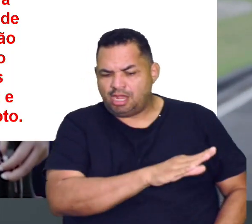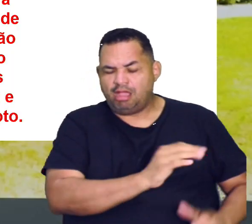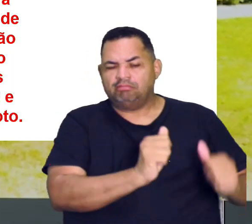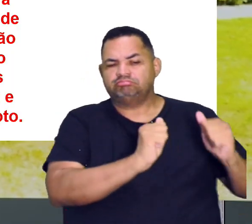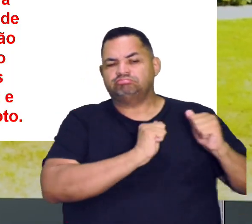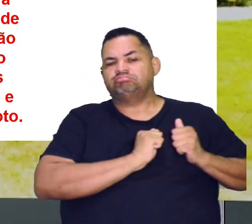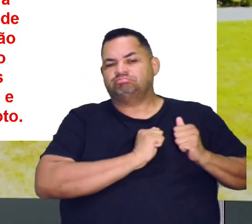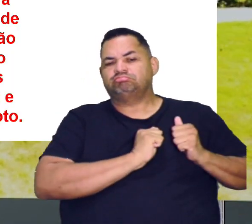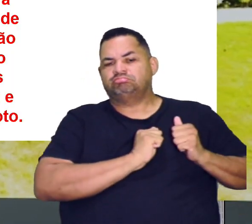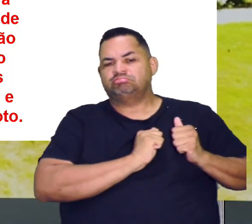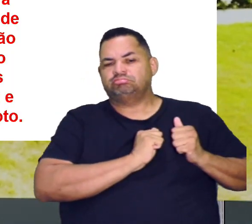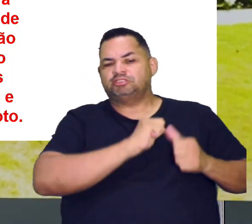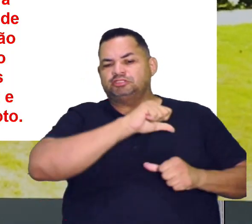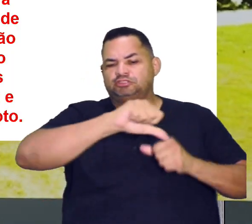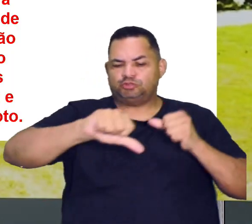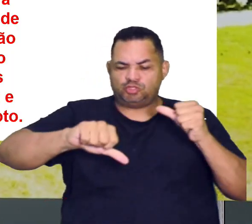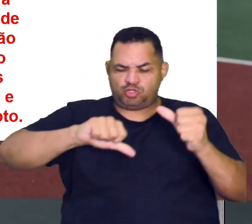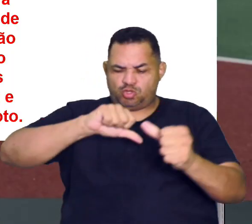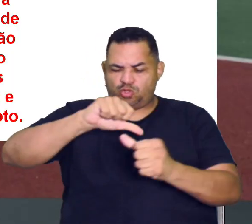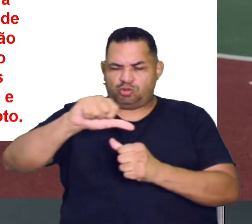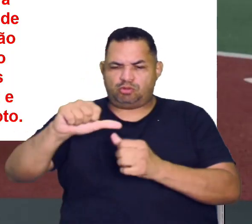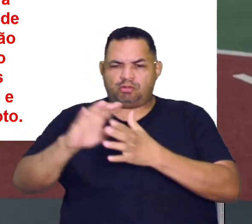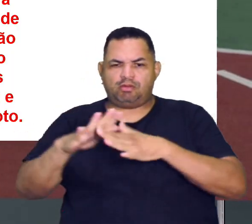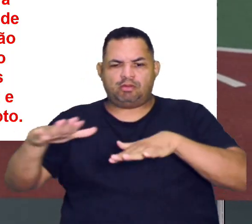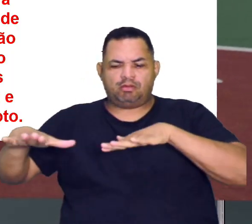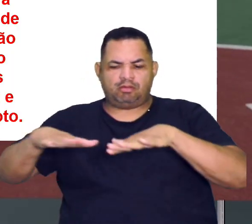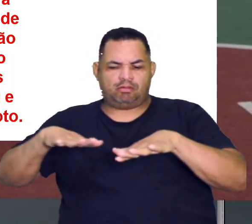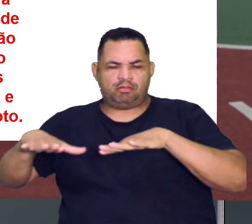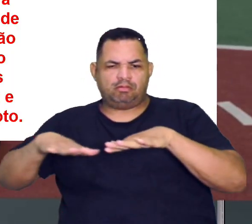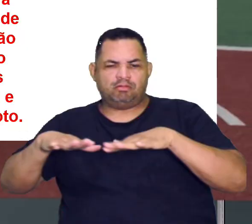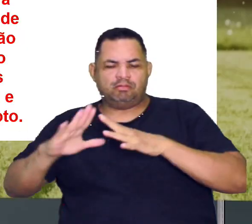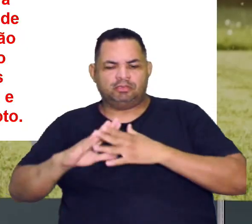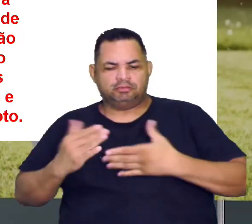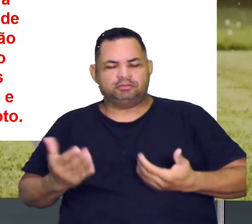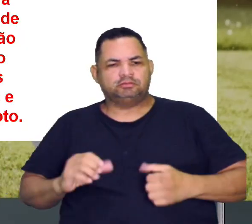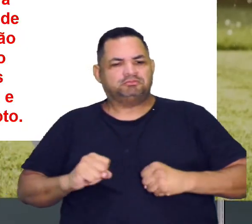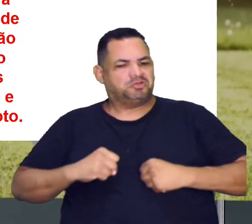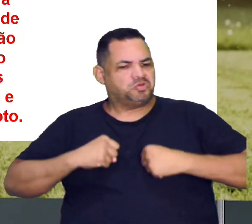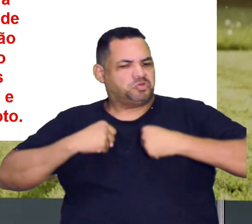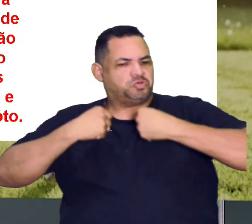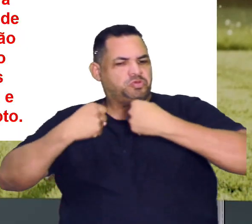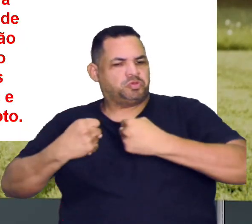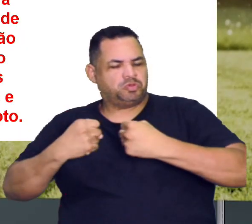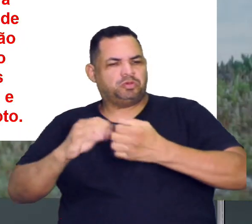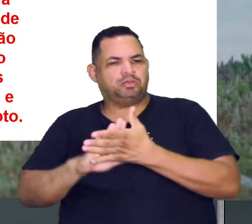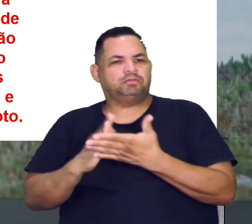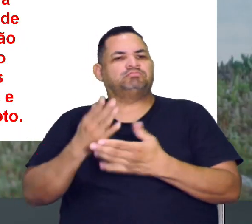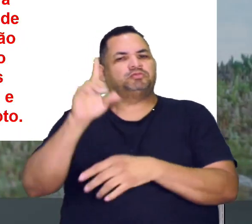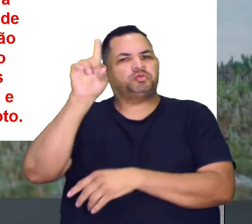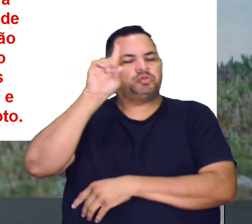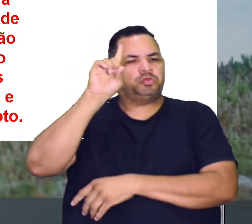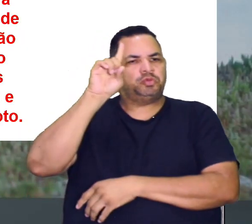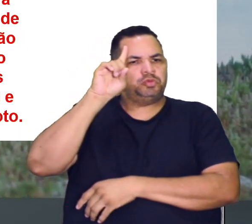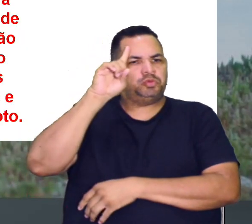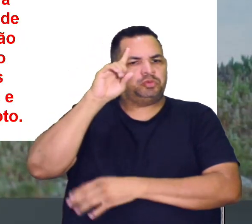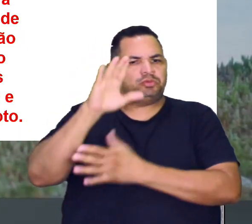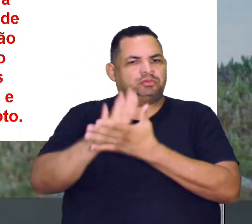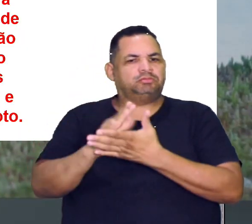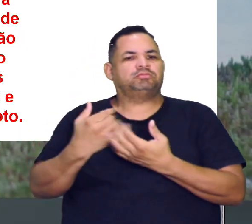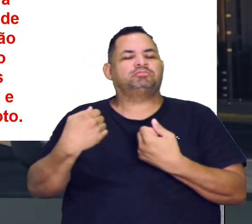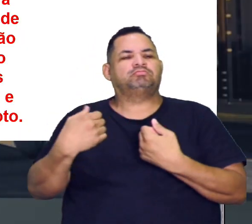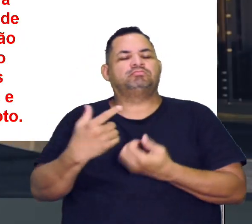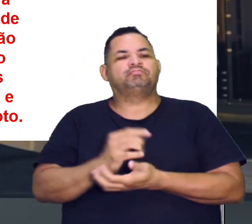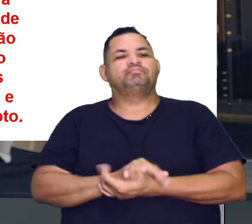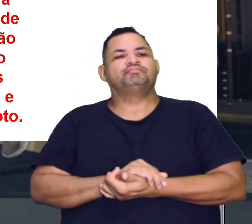seu sono, que você tenha mais disposição para as atividades que você vai executar no seu dia a dia, que vão exigir muito